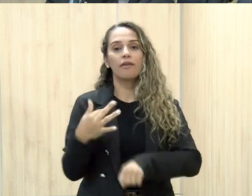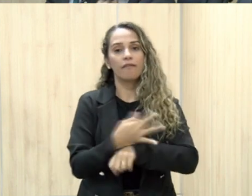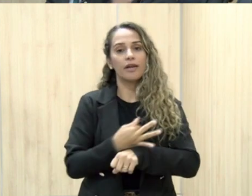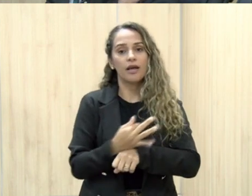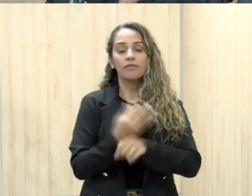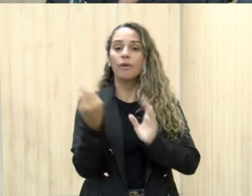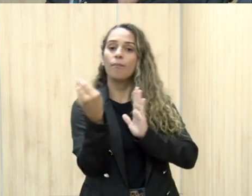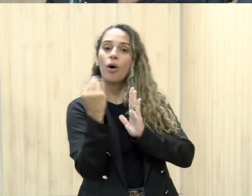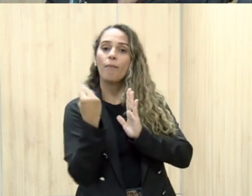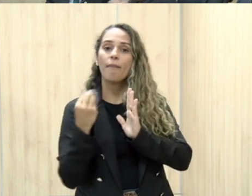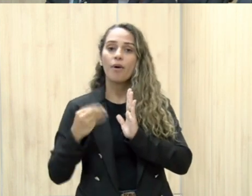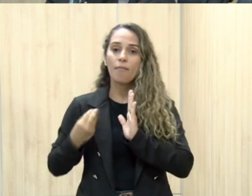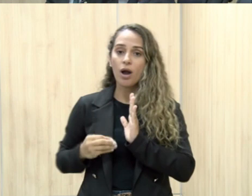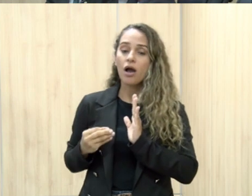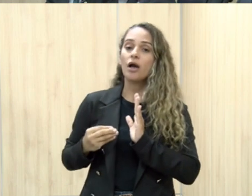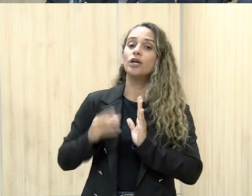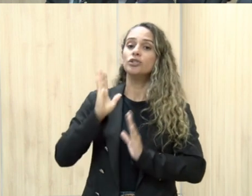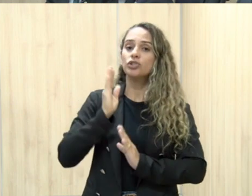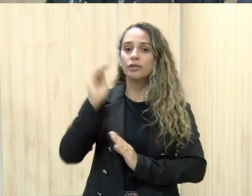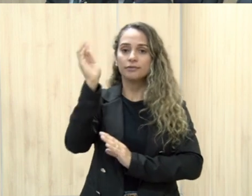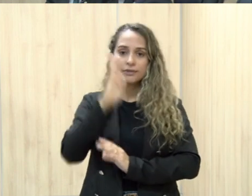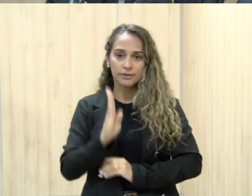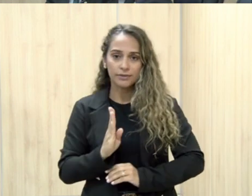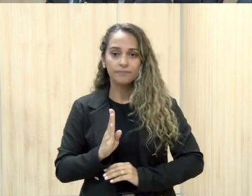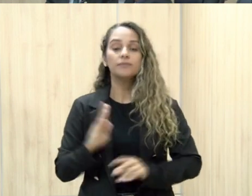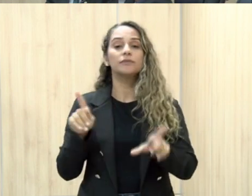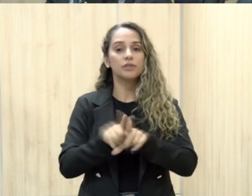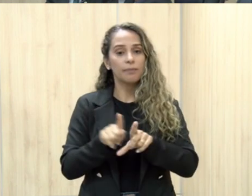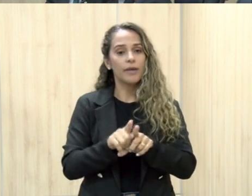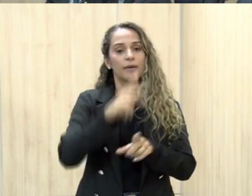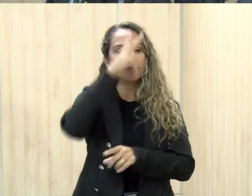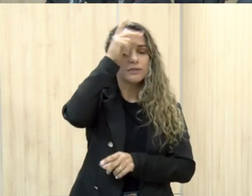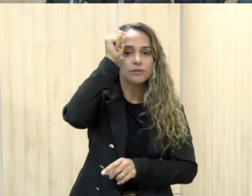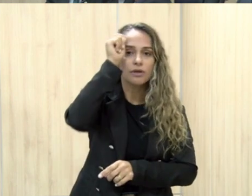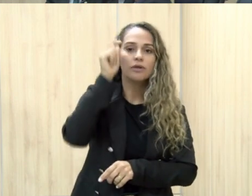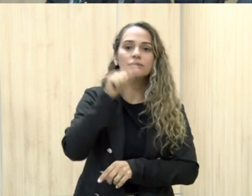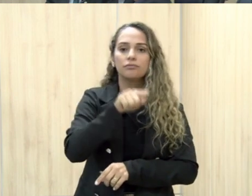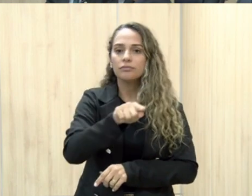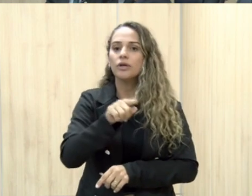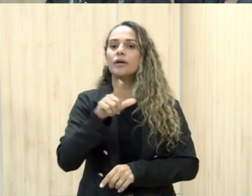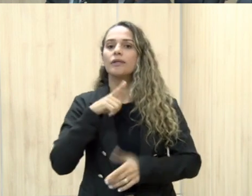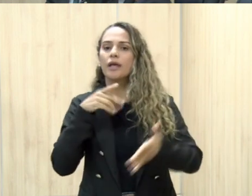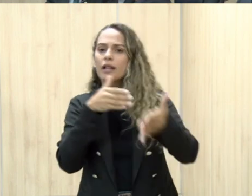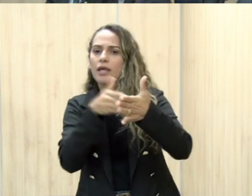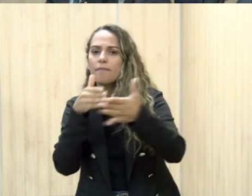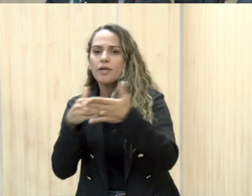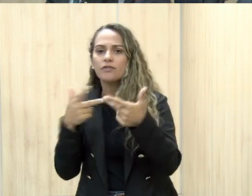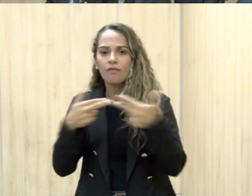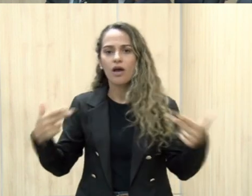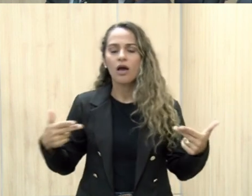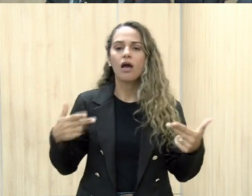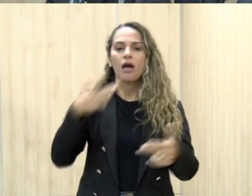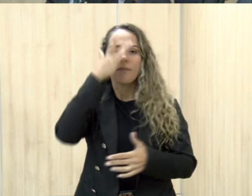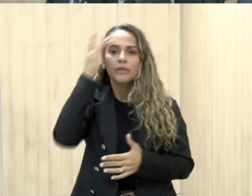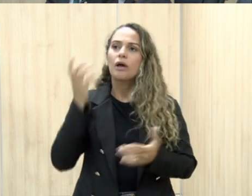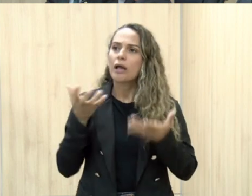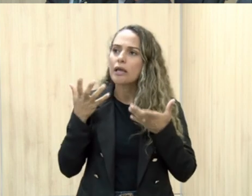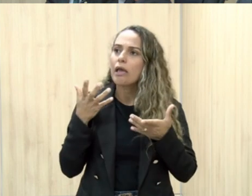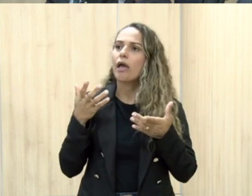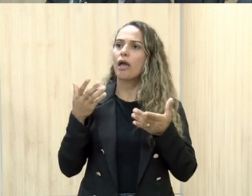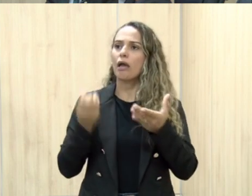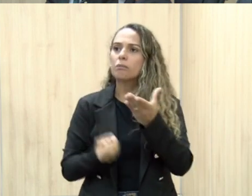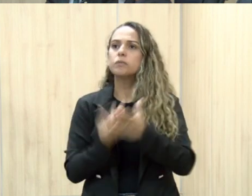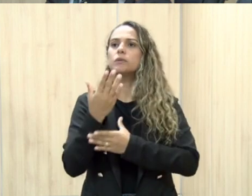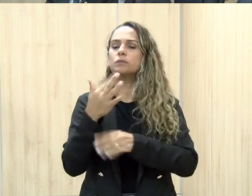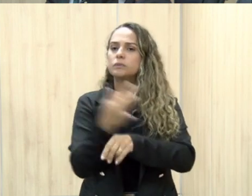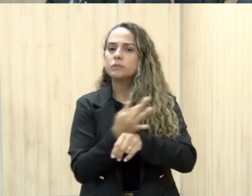de feriado que vai colocar e a nível nacional e a nível Municipal Então por mais que a pessoa um município queira criar